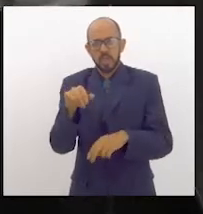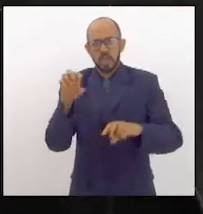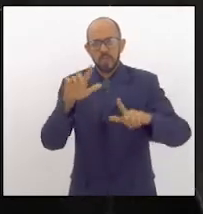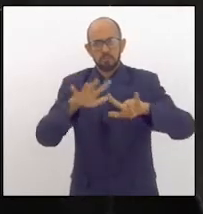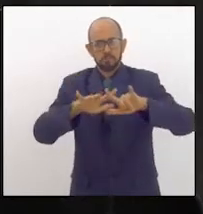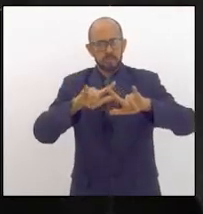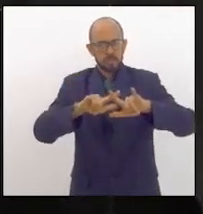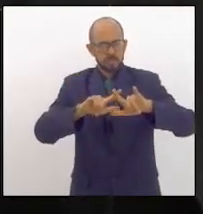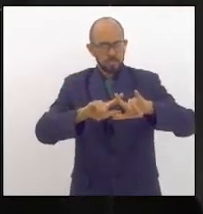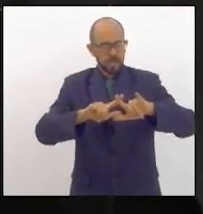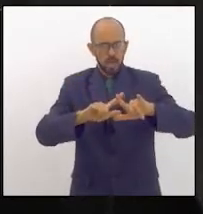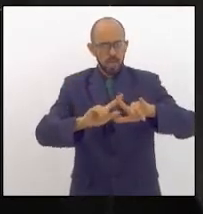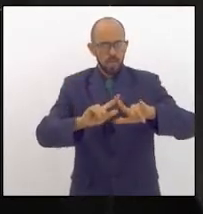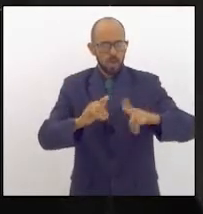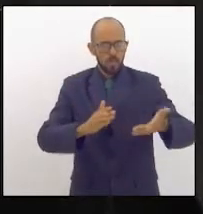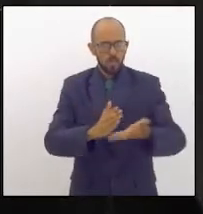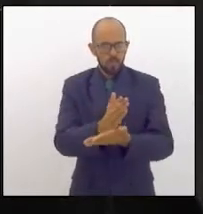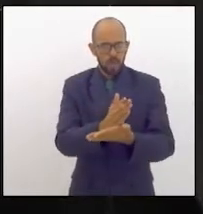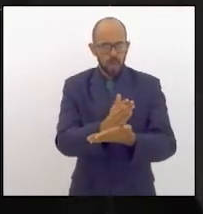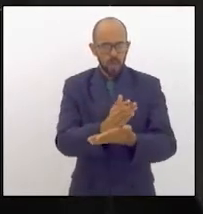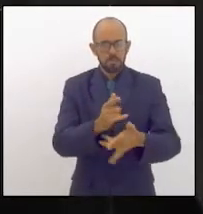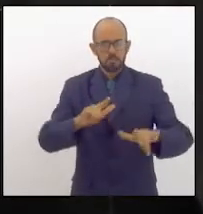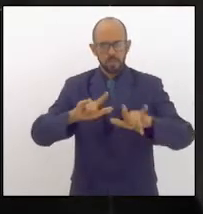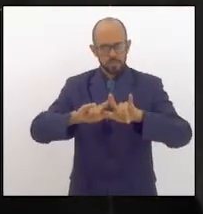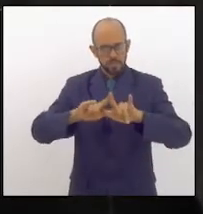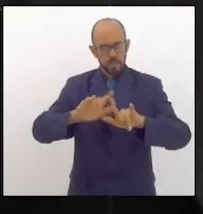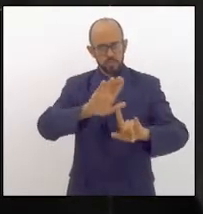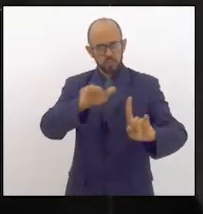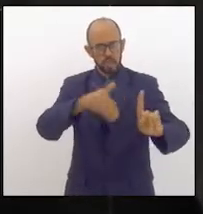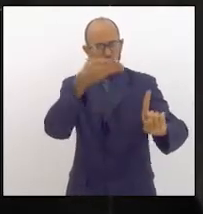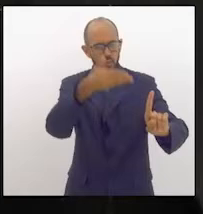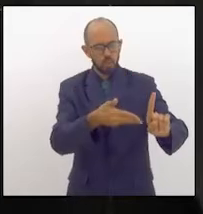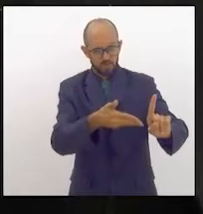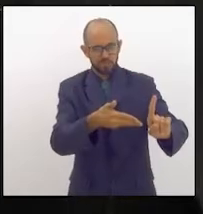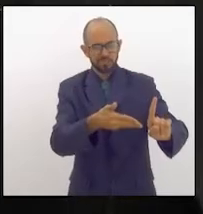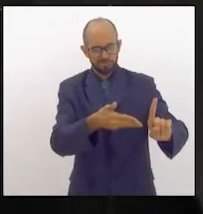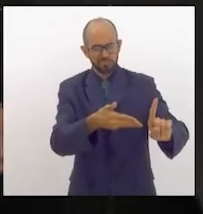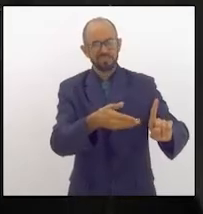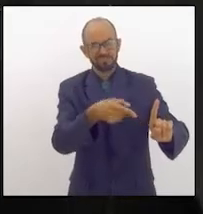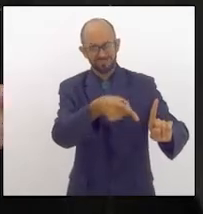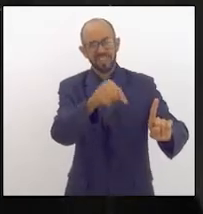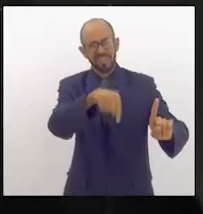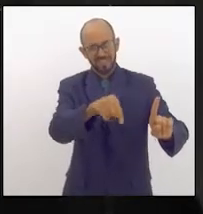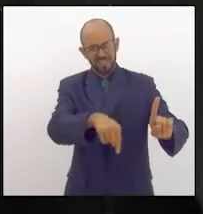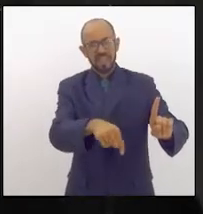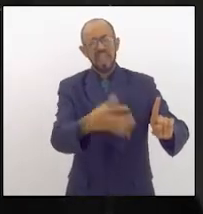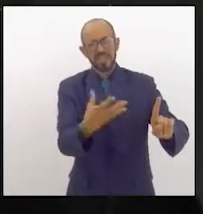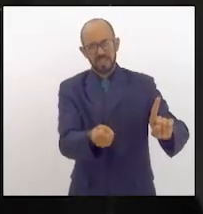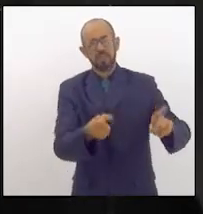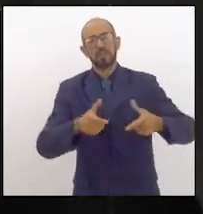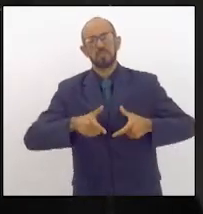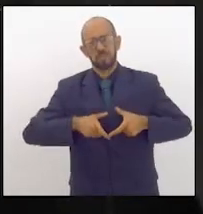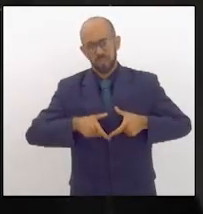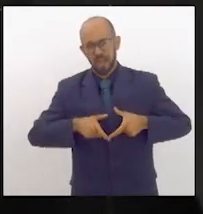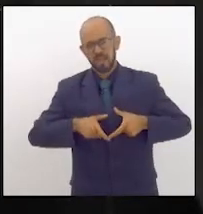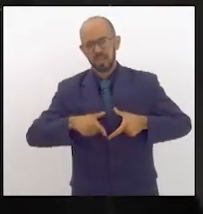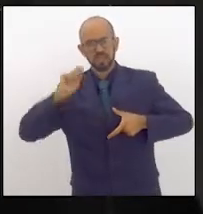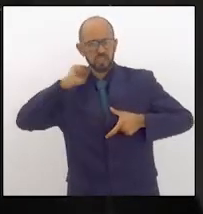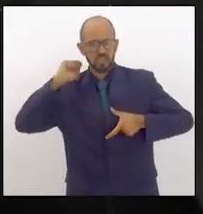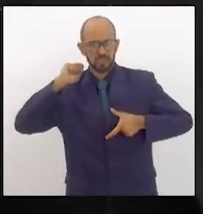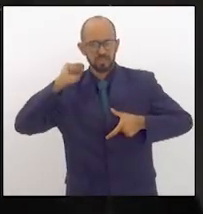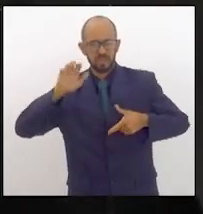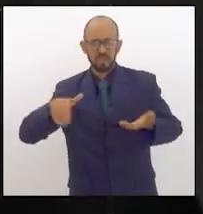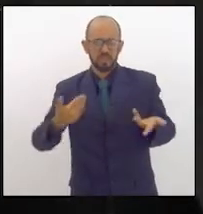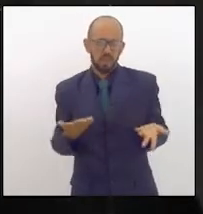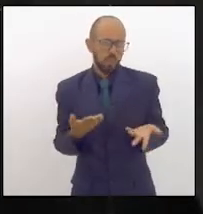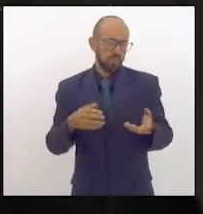dessa comenda e milicianos consagrados reconhecidos ter em cima da ángeles nessa casa então assim é esse debate que a gente precisa fazer mas não